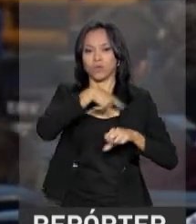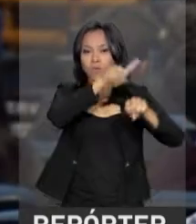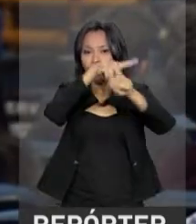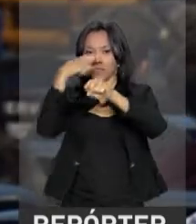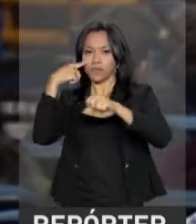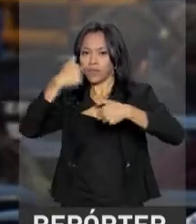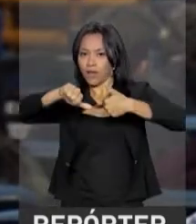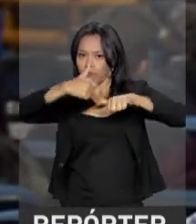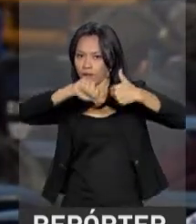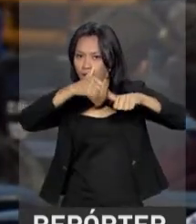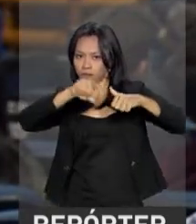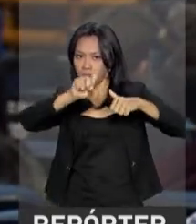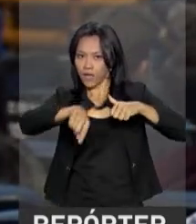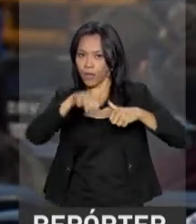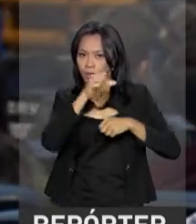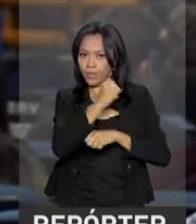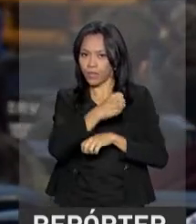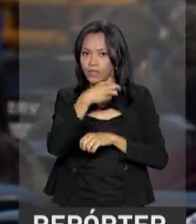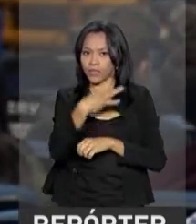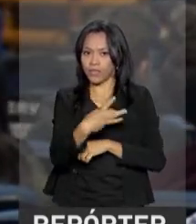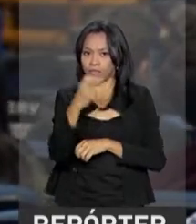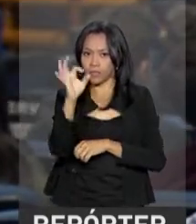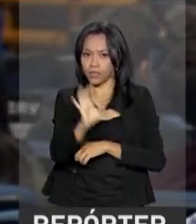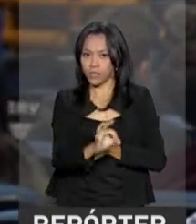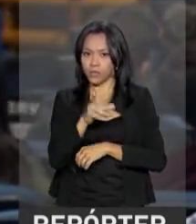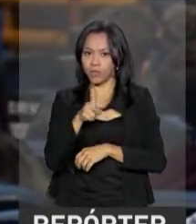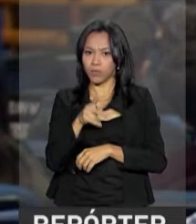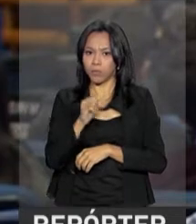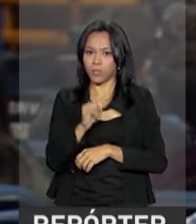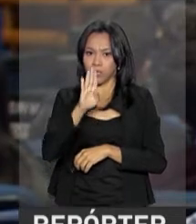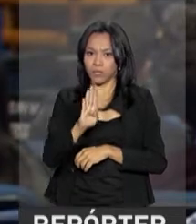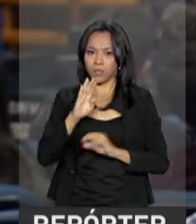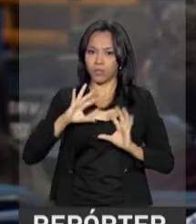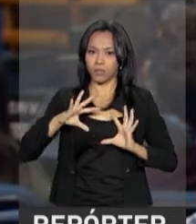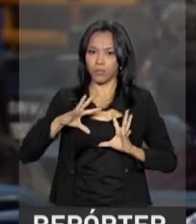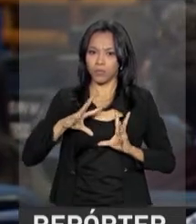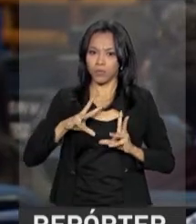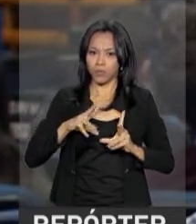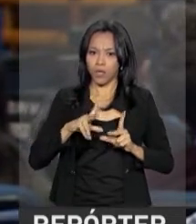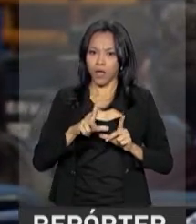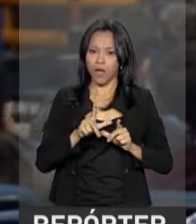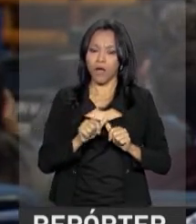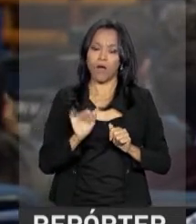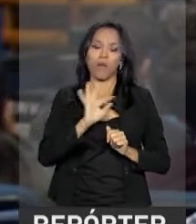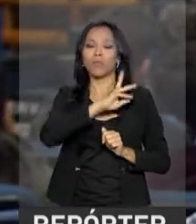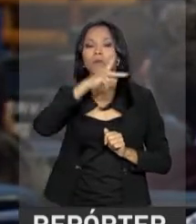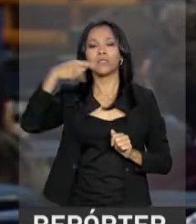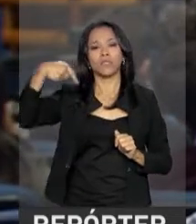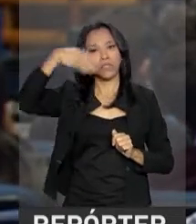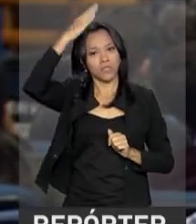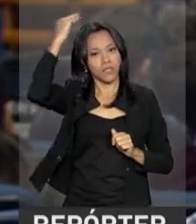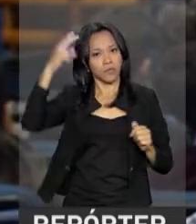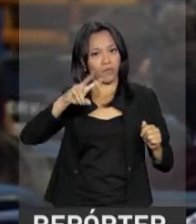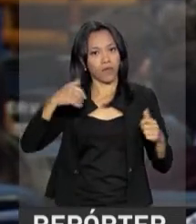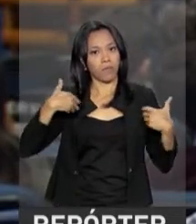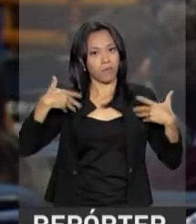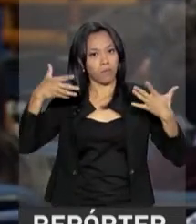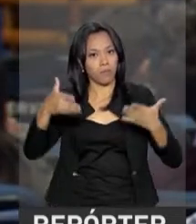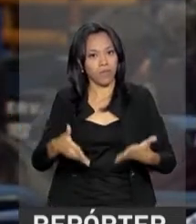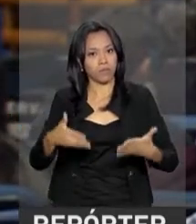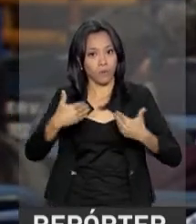a 83% do PIB mundial. O presidente Michel Temer vai participar do final dessa cerimônia, prevista para